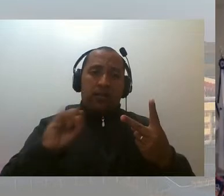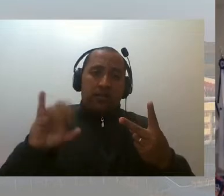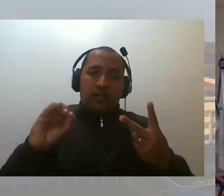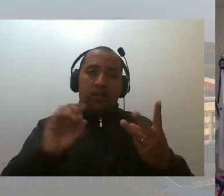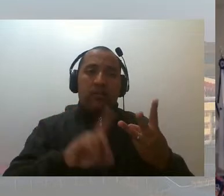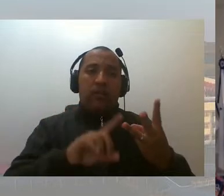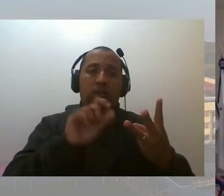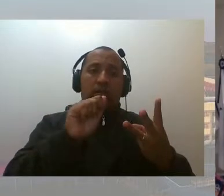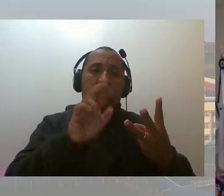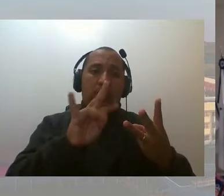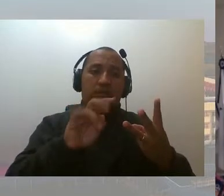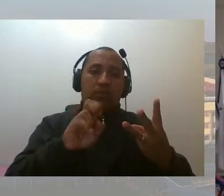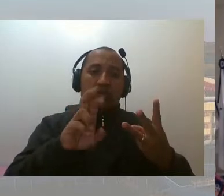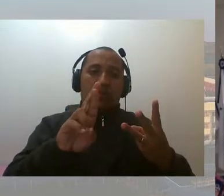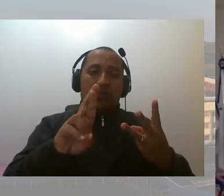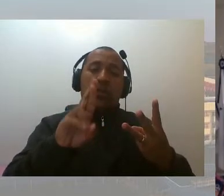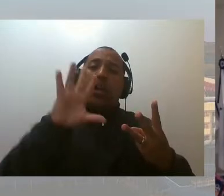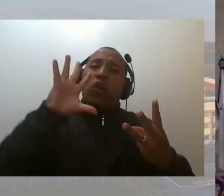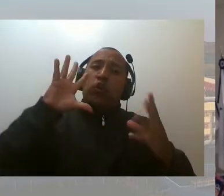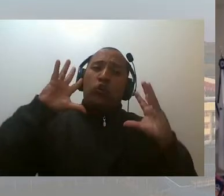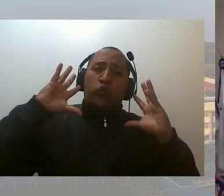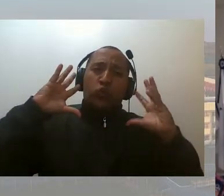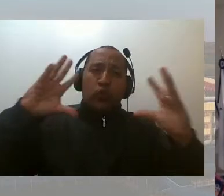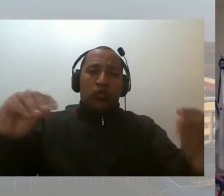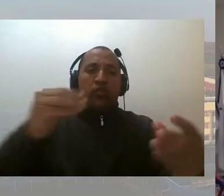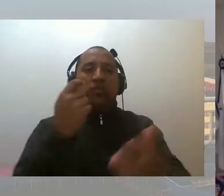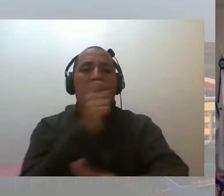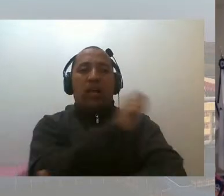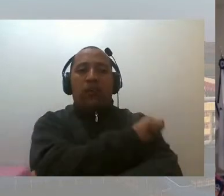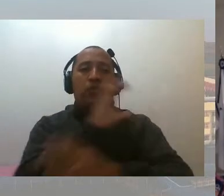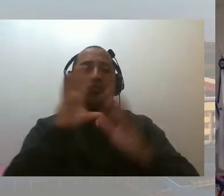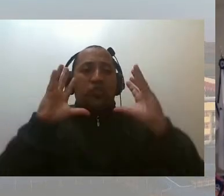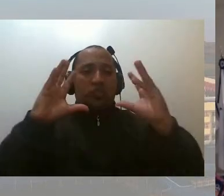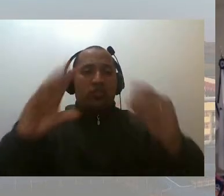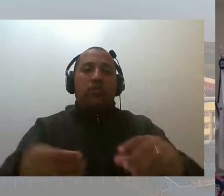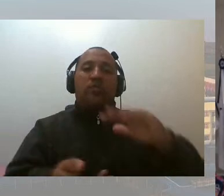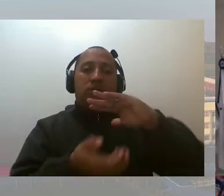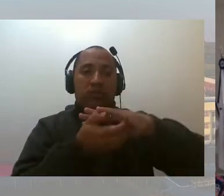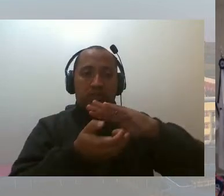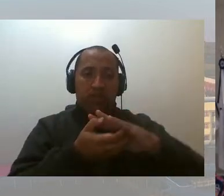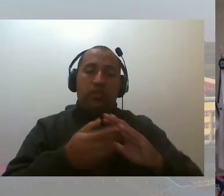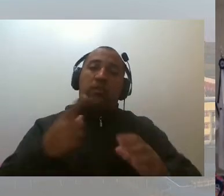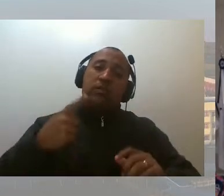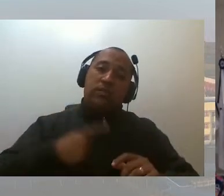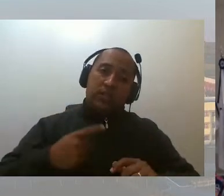sim de todos os discentes de todos os campos. Então, aqui tem